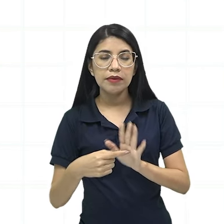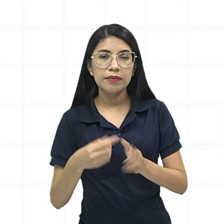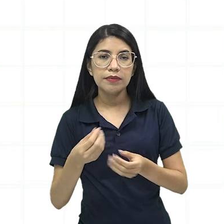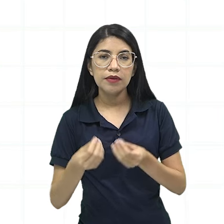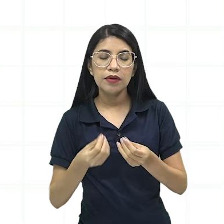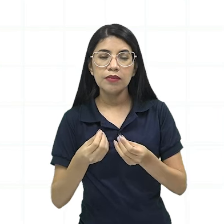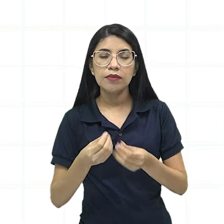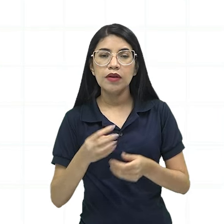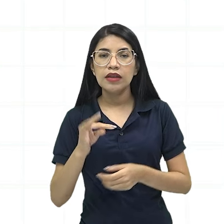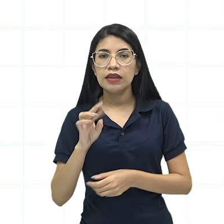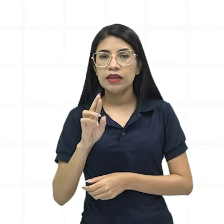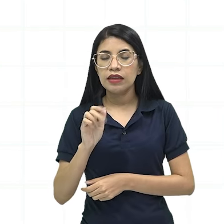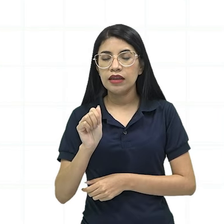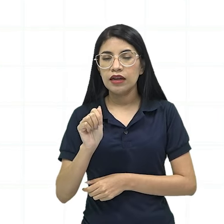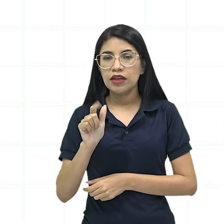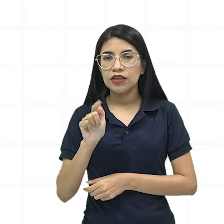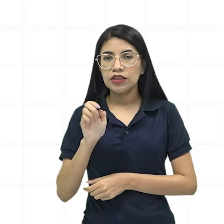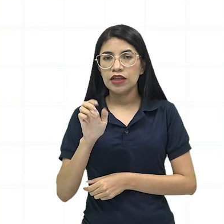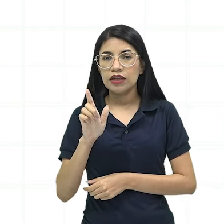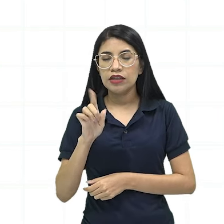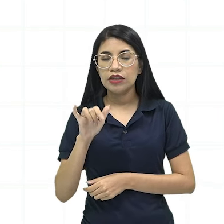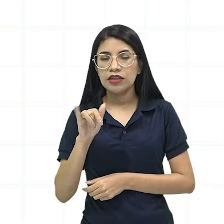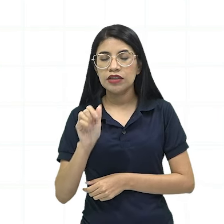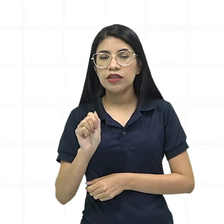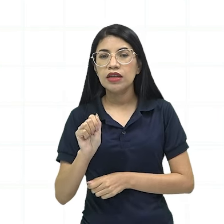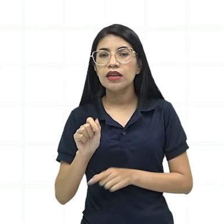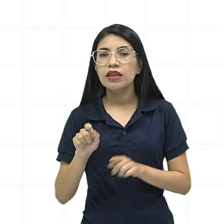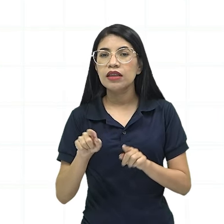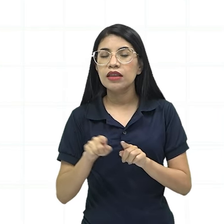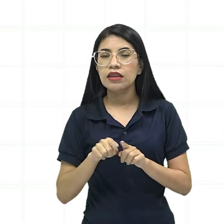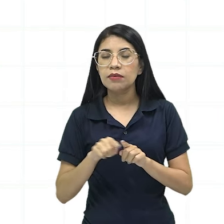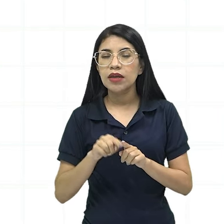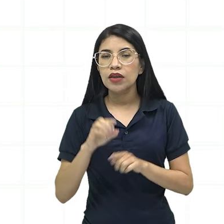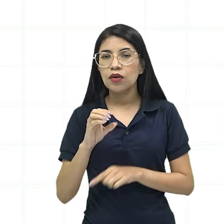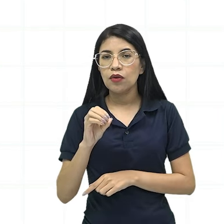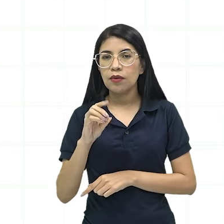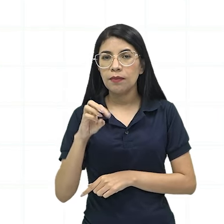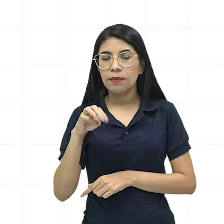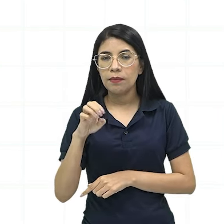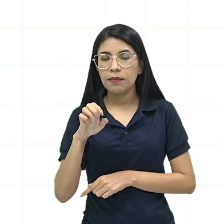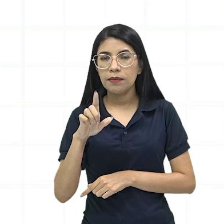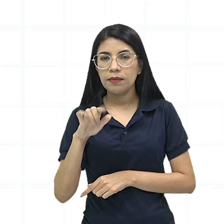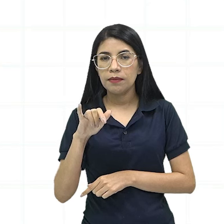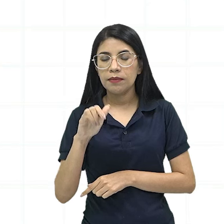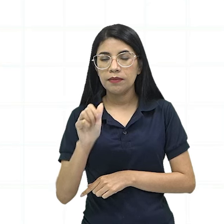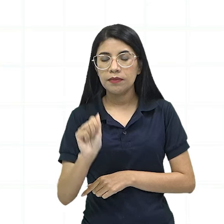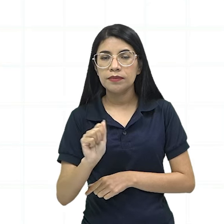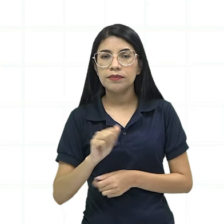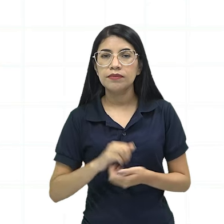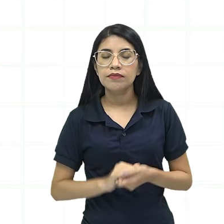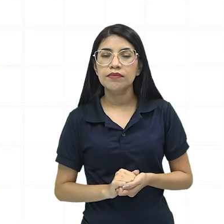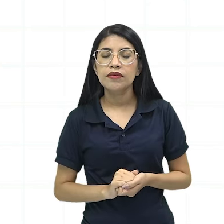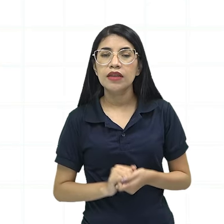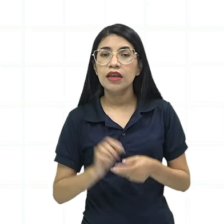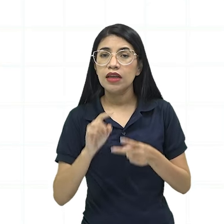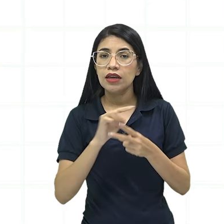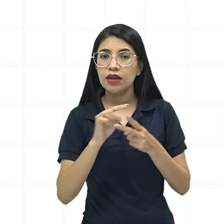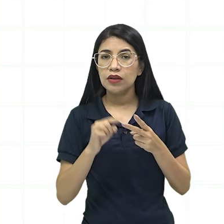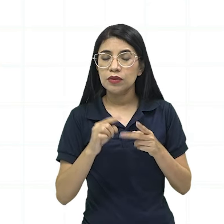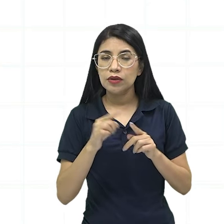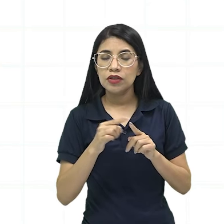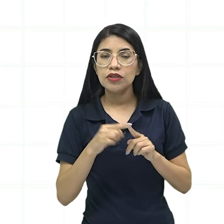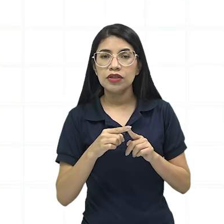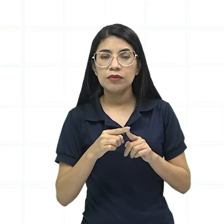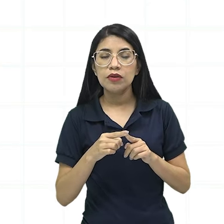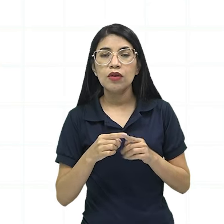de tragédia e ora na forma de comédia, certo? Você sabe que ainda hoje